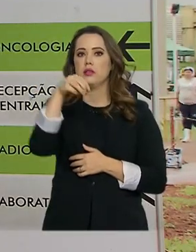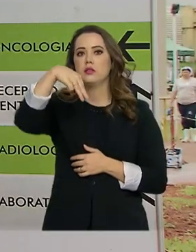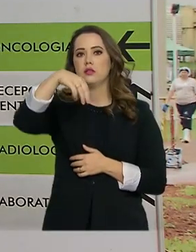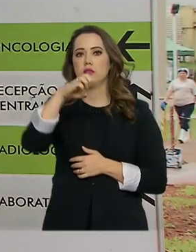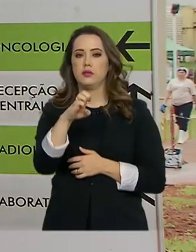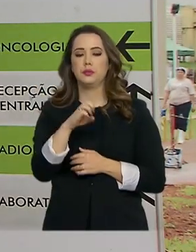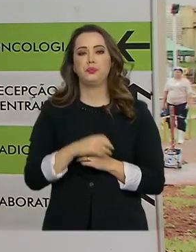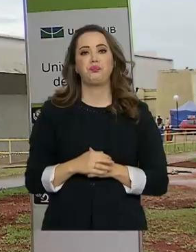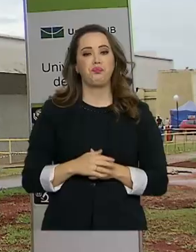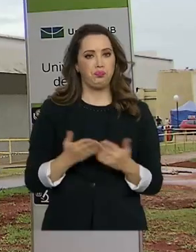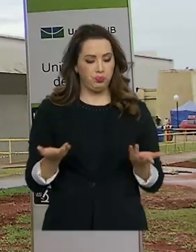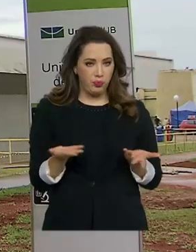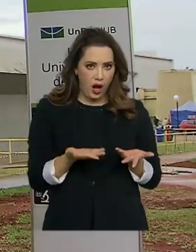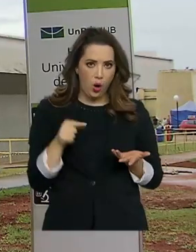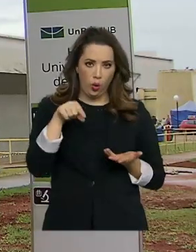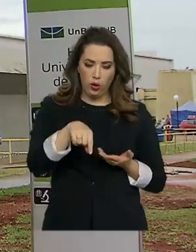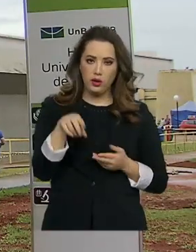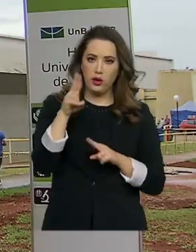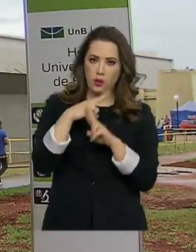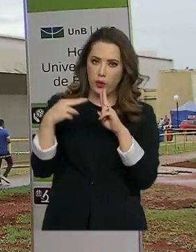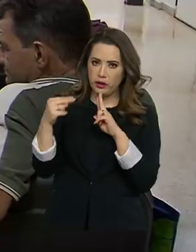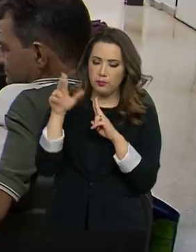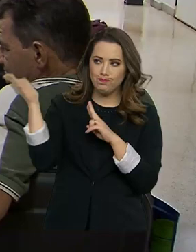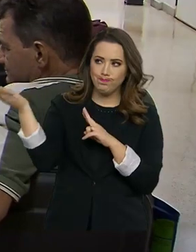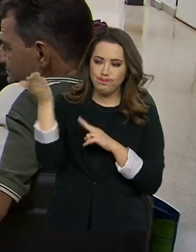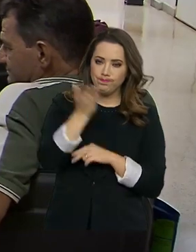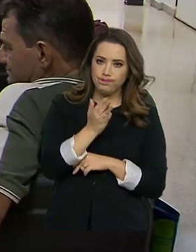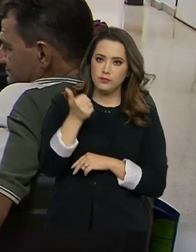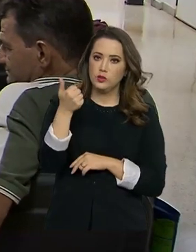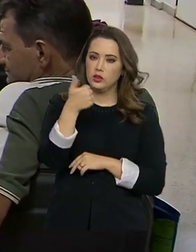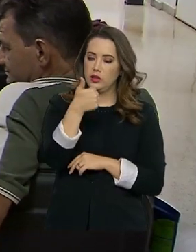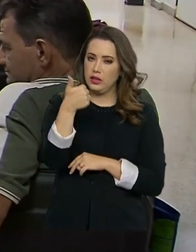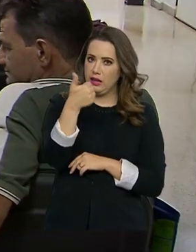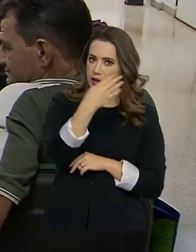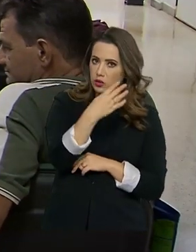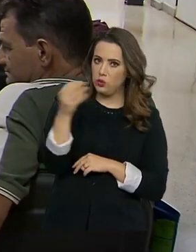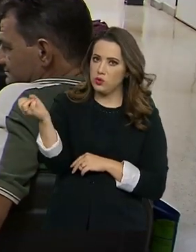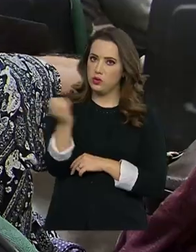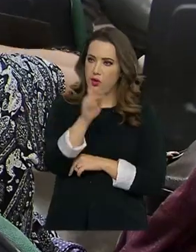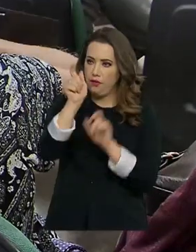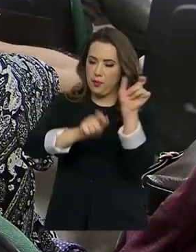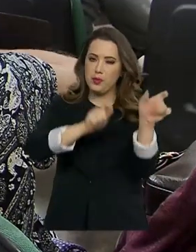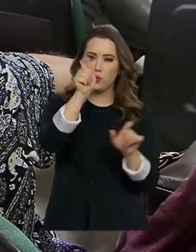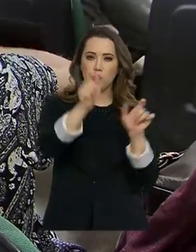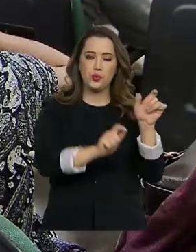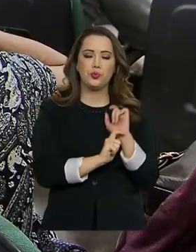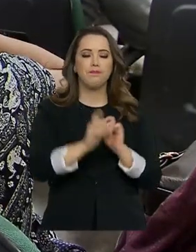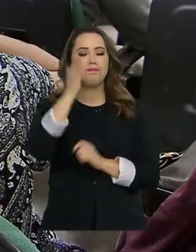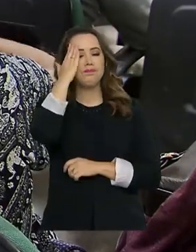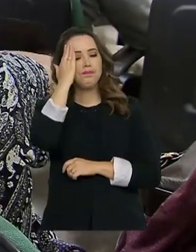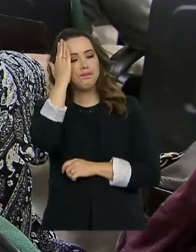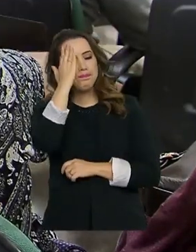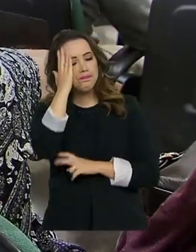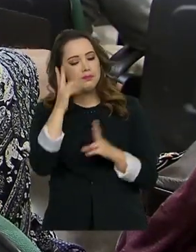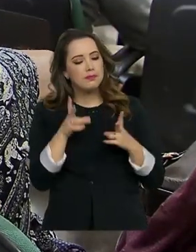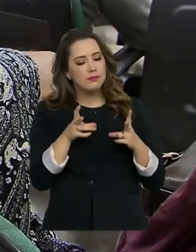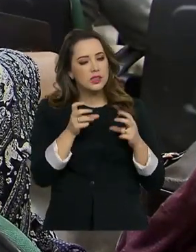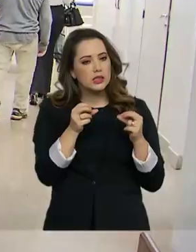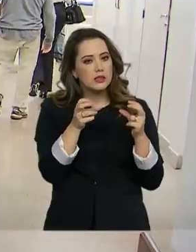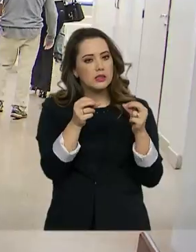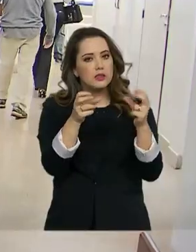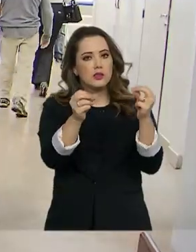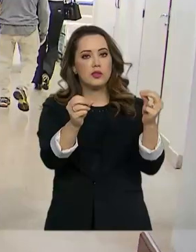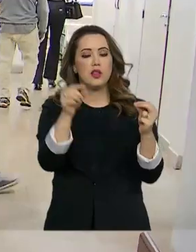de brasília recebe por semana 14 novos pacientes diagnosticados com algum tipo de câncer